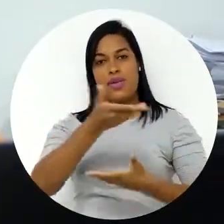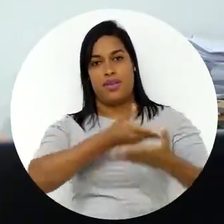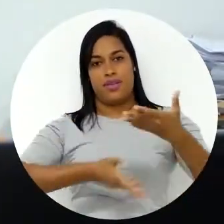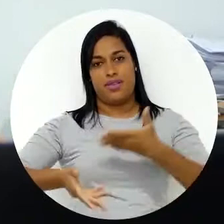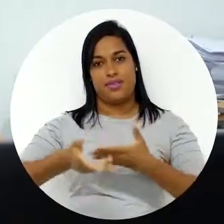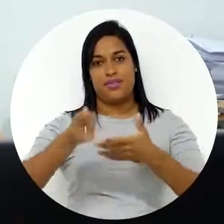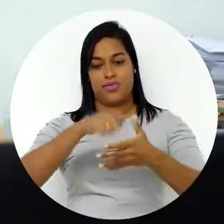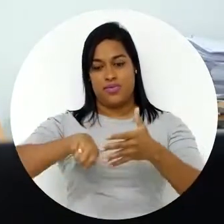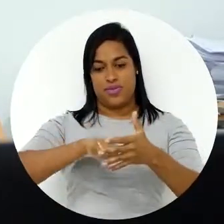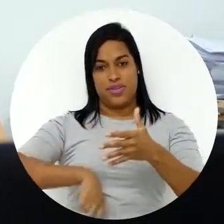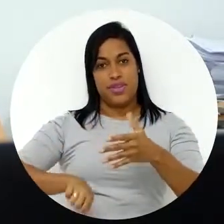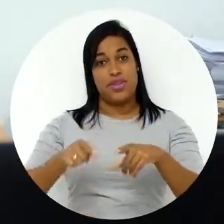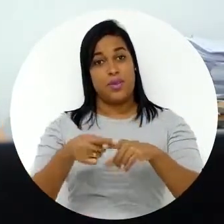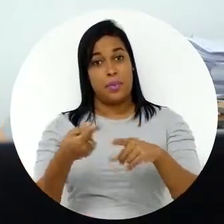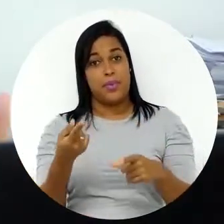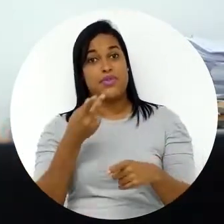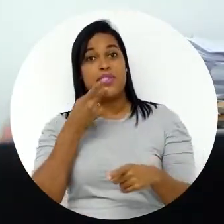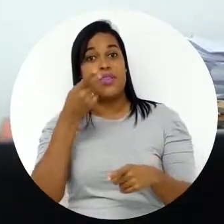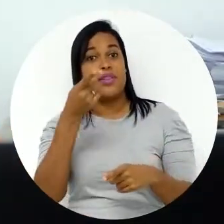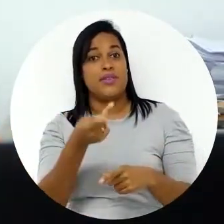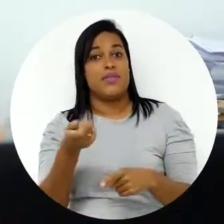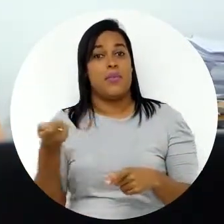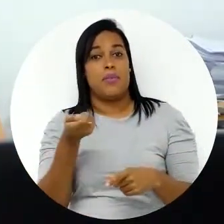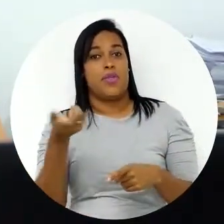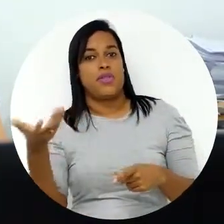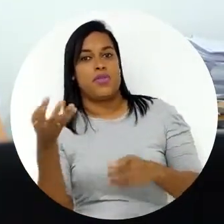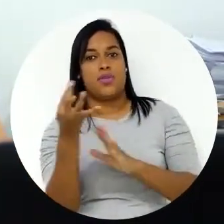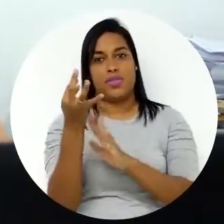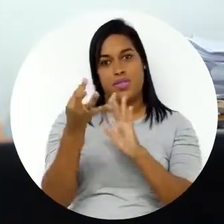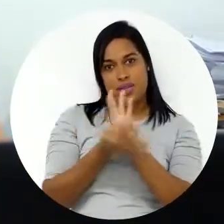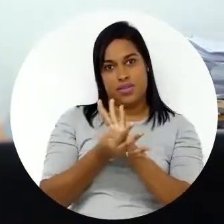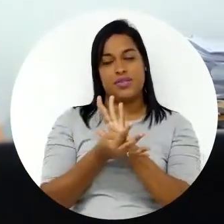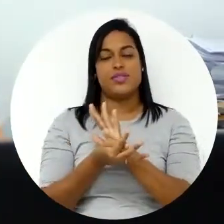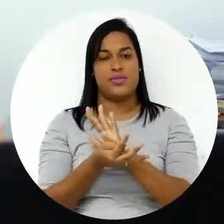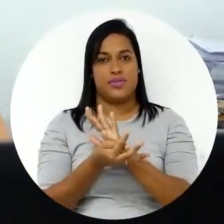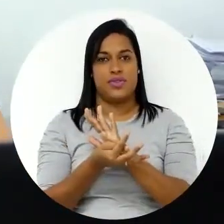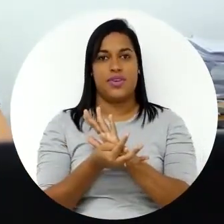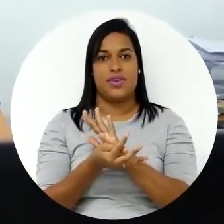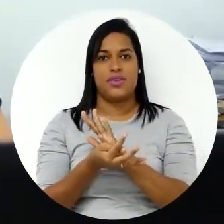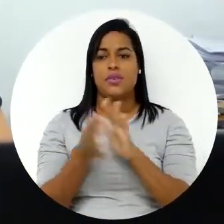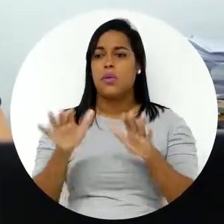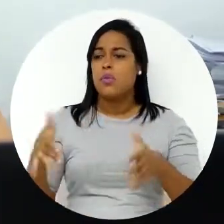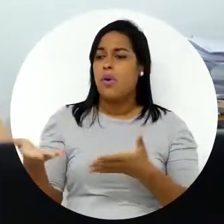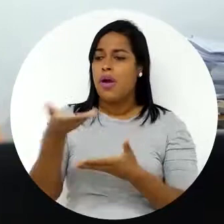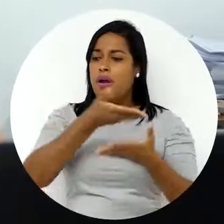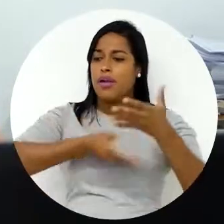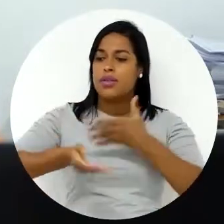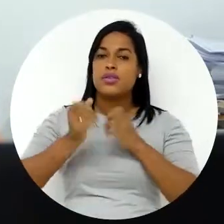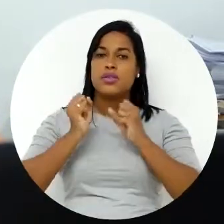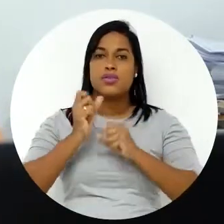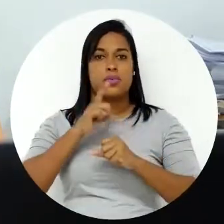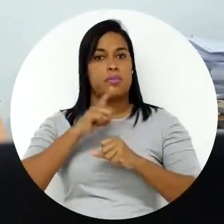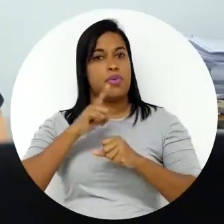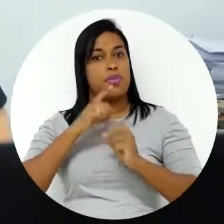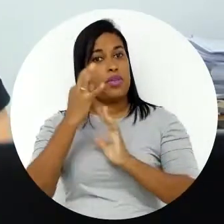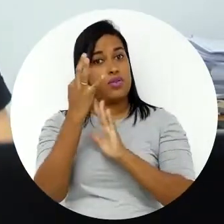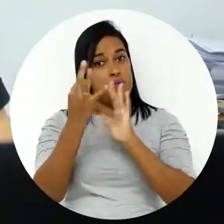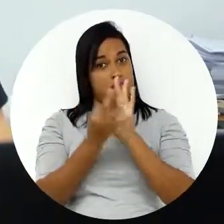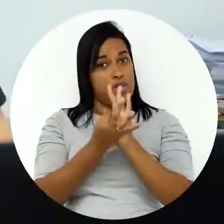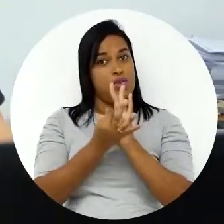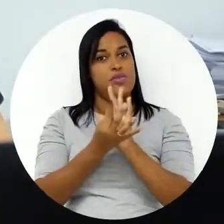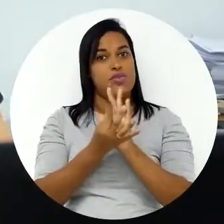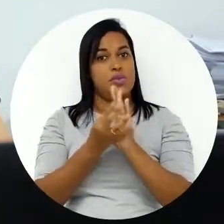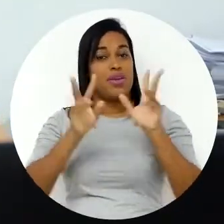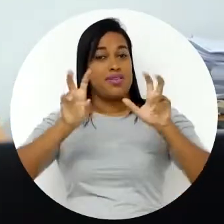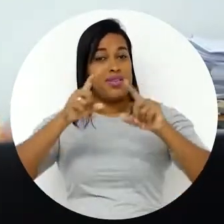do que uma relação apenas escrita. Mas como a gente está falando sobre produção textual, que relação a gente pode ter entre o